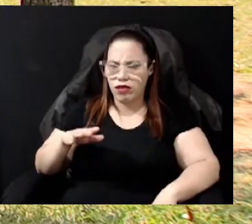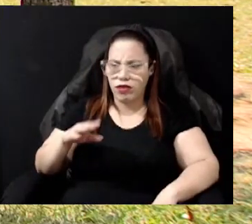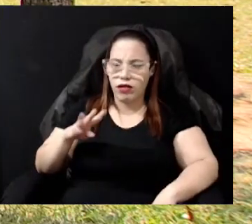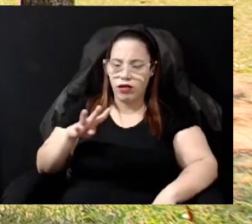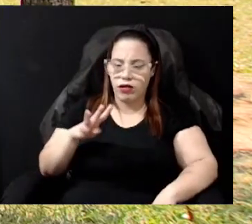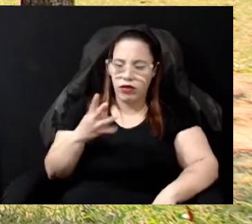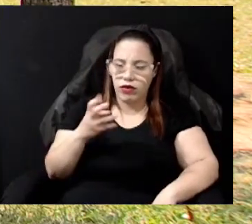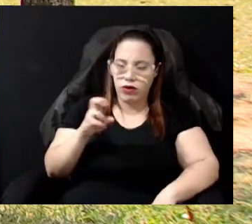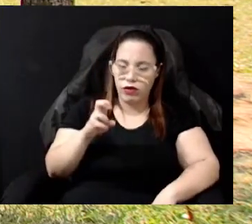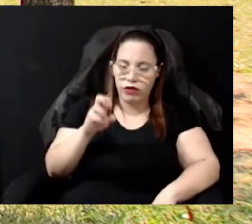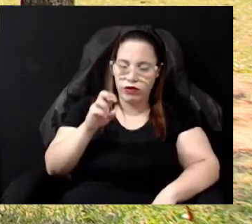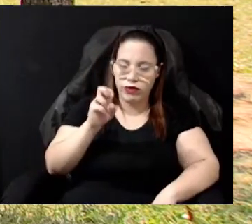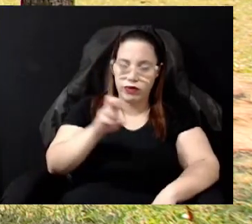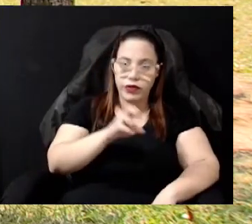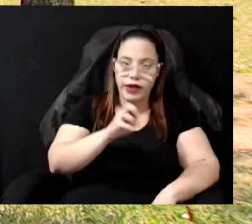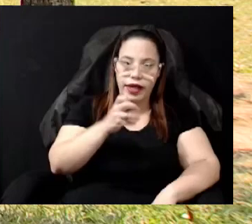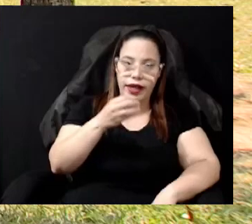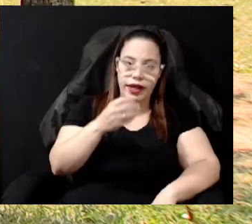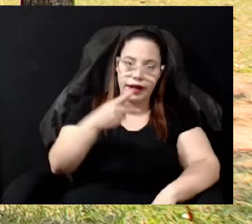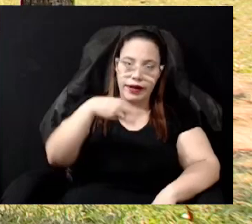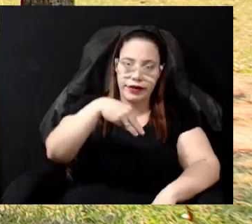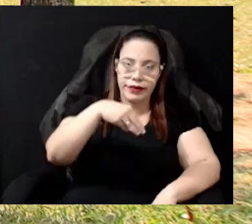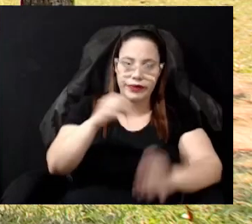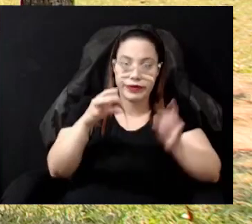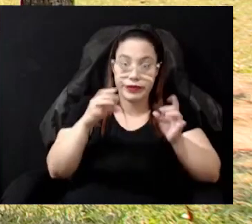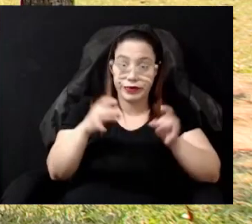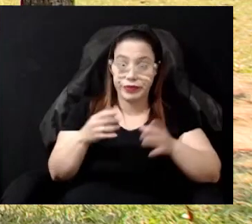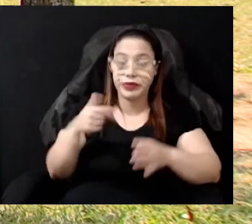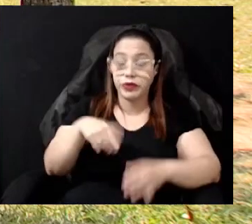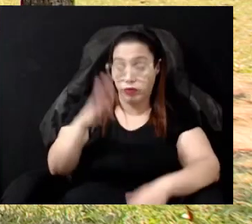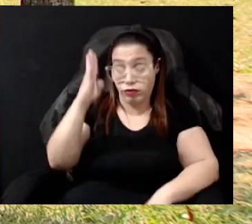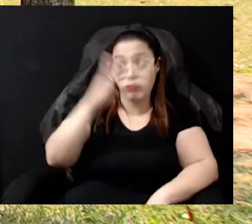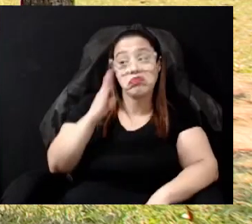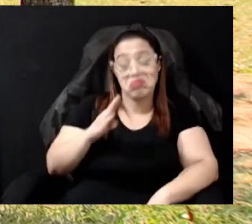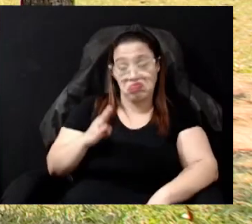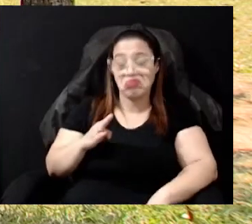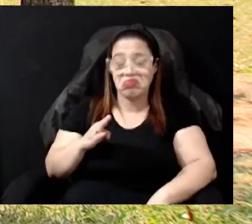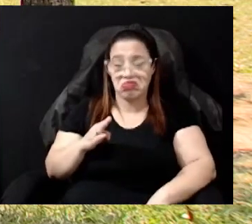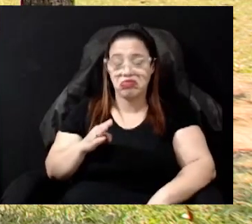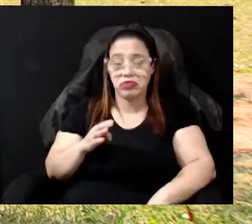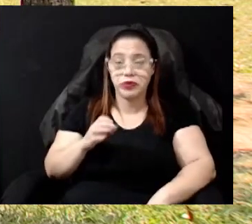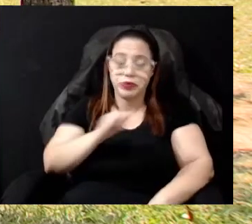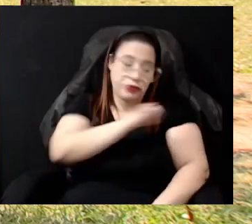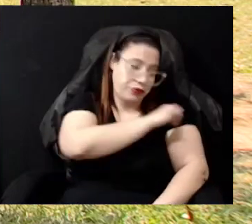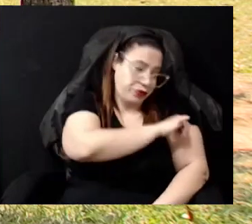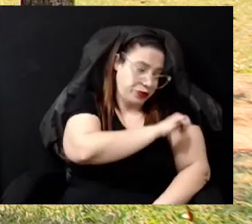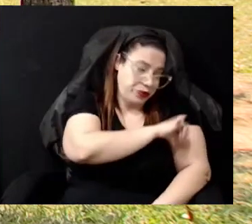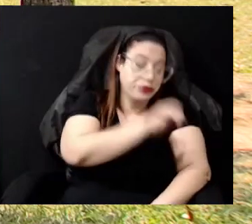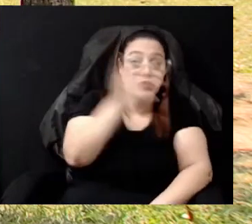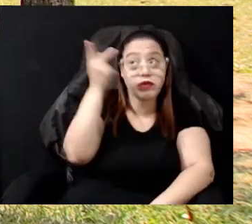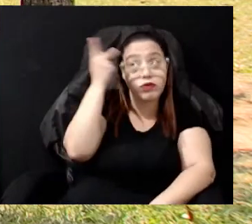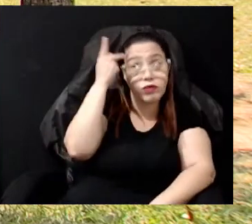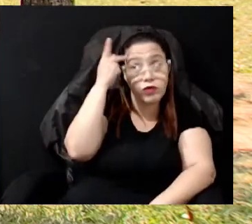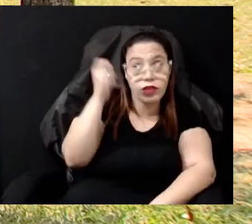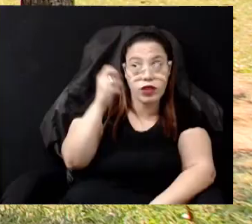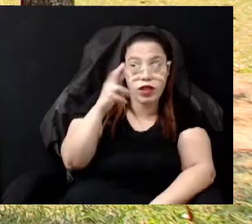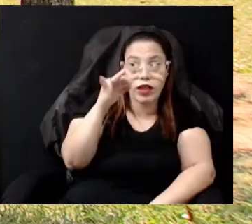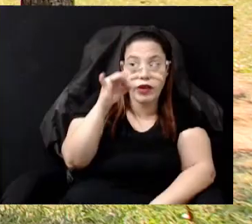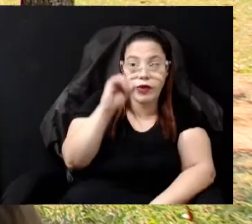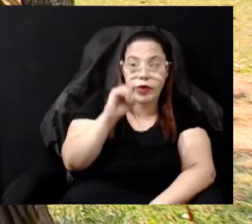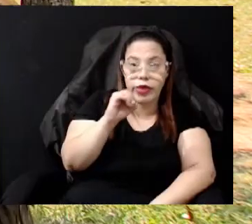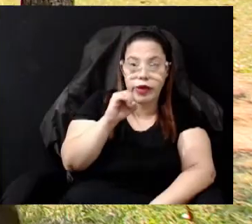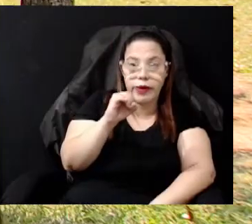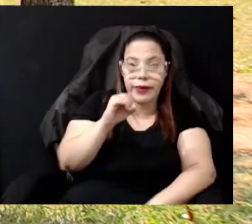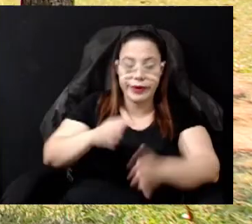centímetros, é uma espécie nativa do Brasil, então a gente tem bastante no Rio de Janeiro, São Paulo, Santos, tem uma envergadura de mais ou menos uns